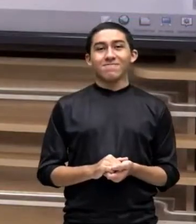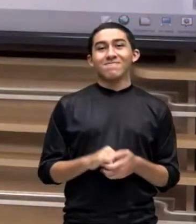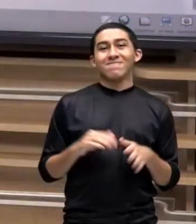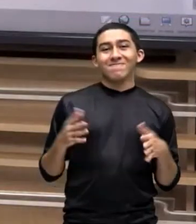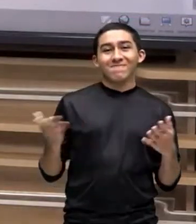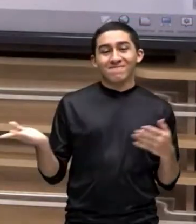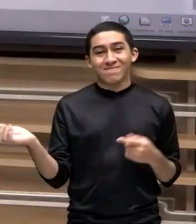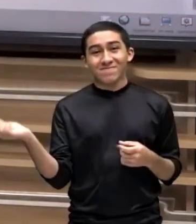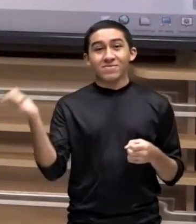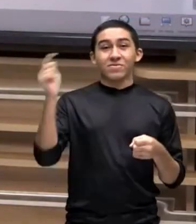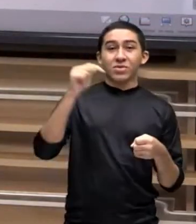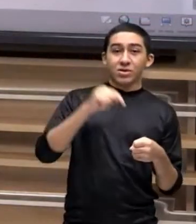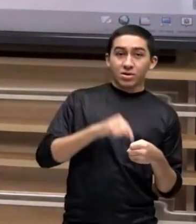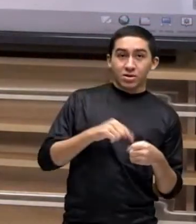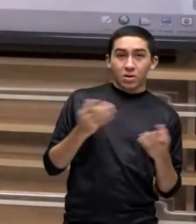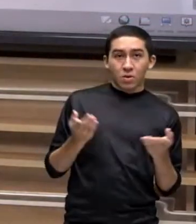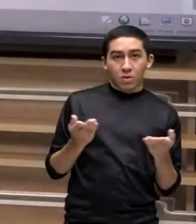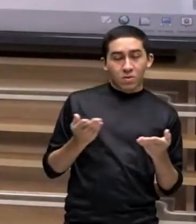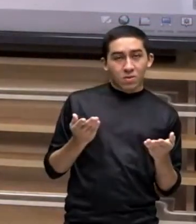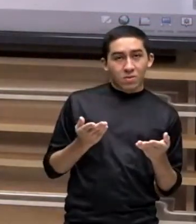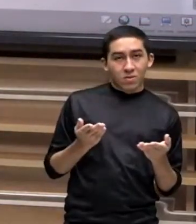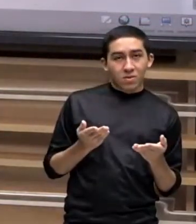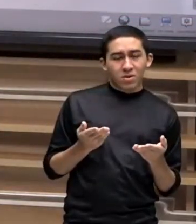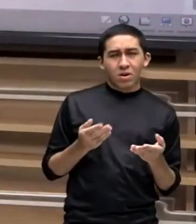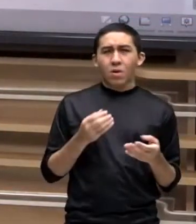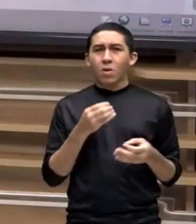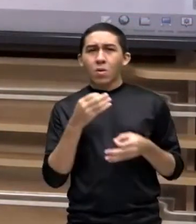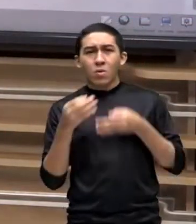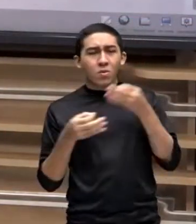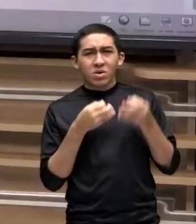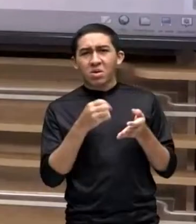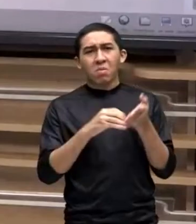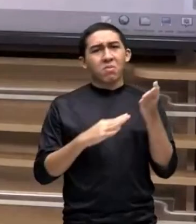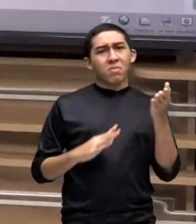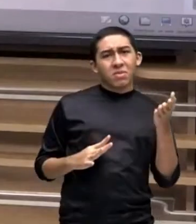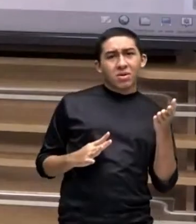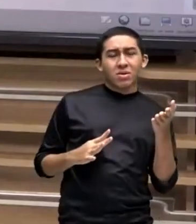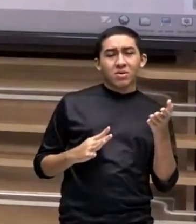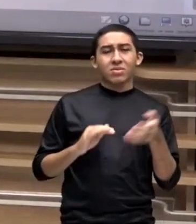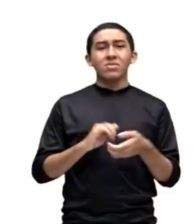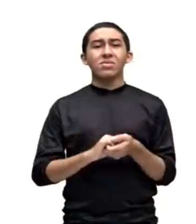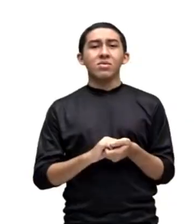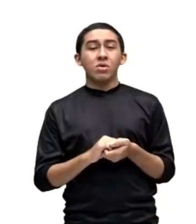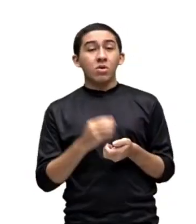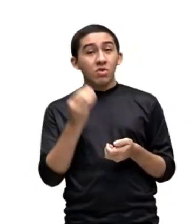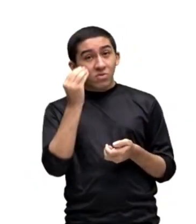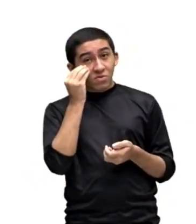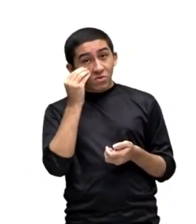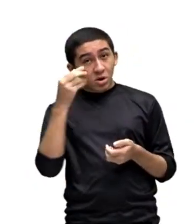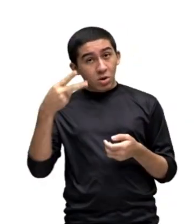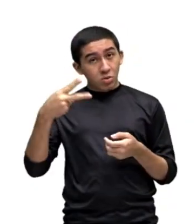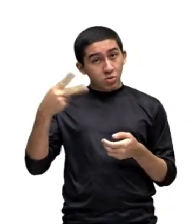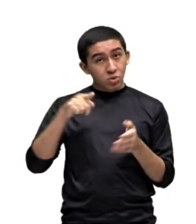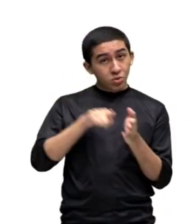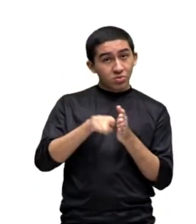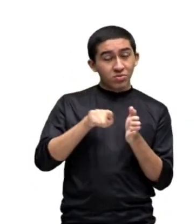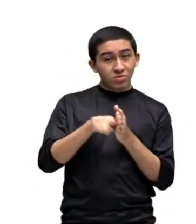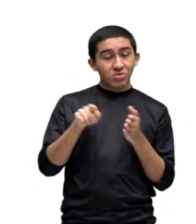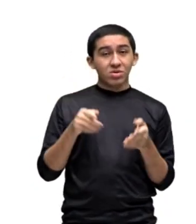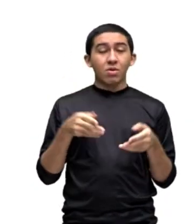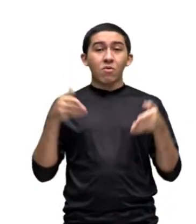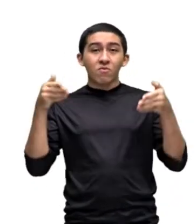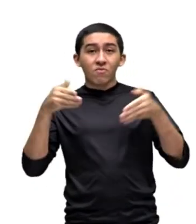então retornamos para o nosso momento de comentário. Vamos então observar essas duas questões, tendo em foco o